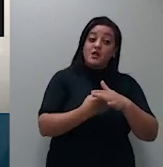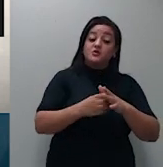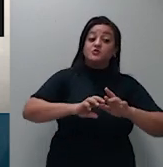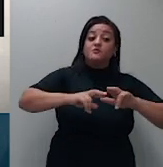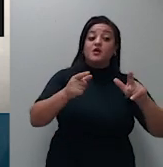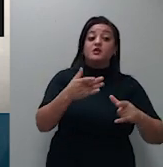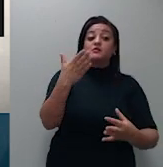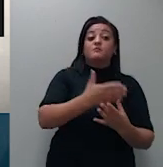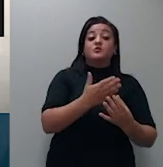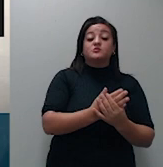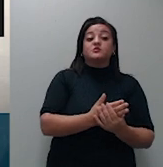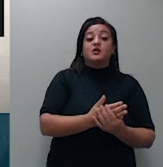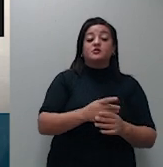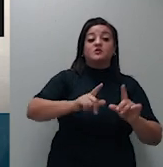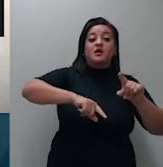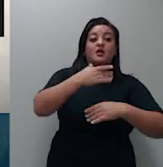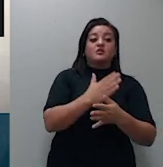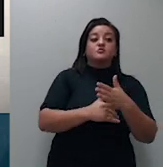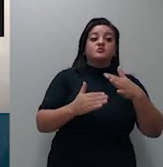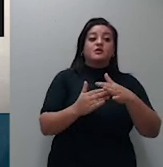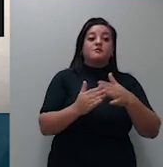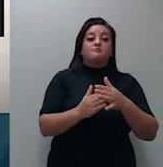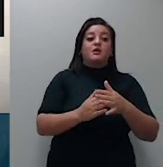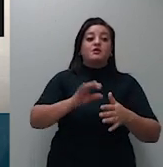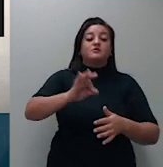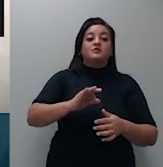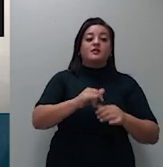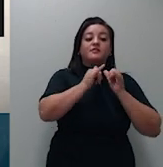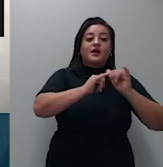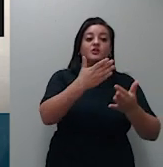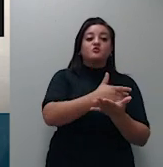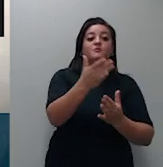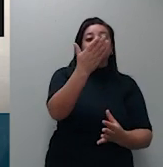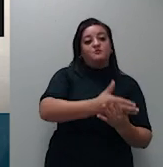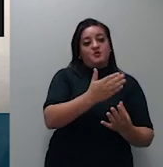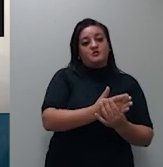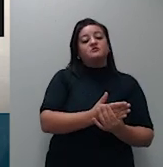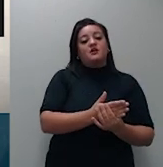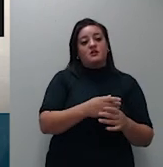que está para o significado da palavra inicial da sou Ariano